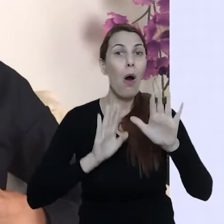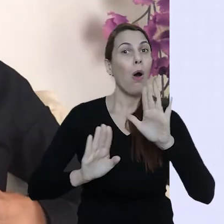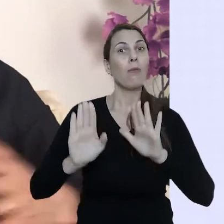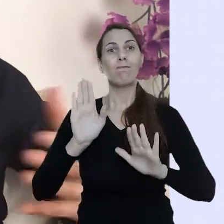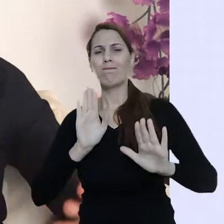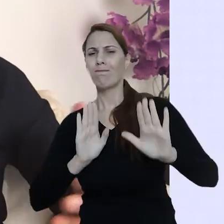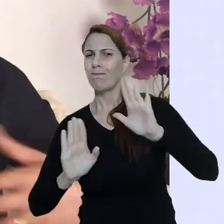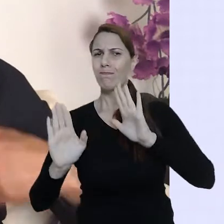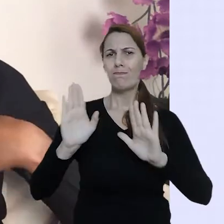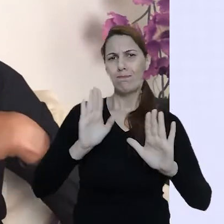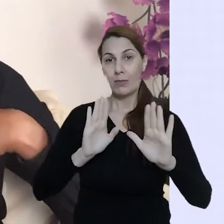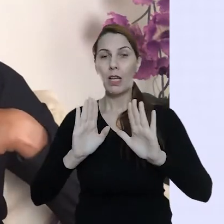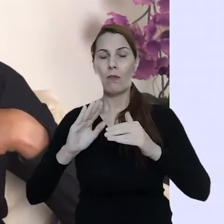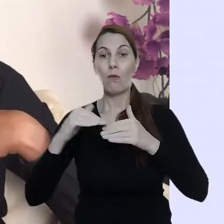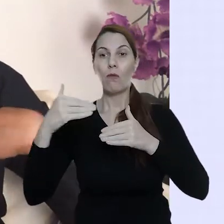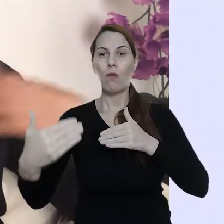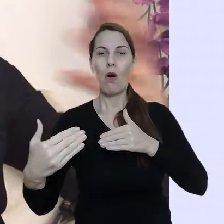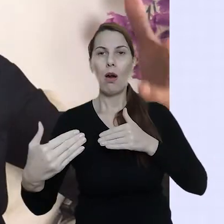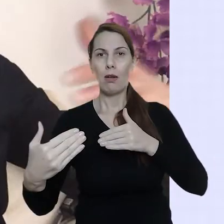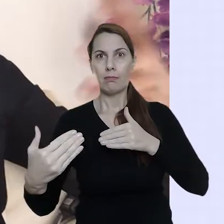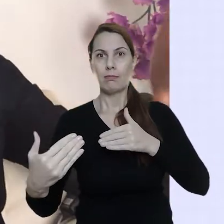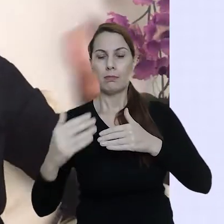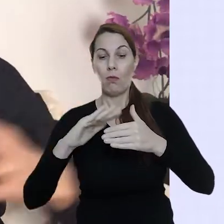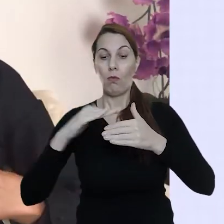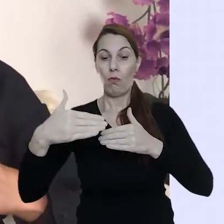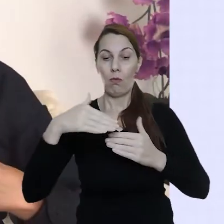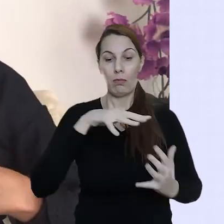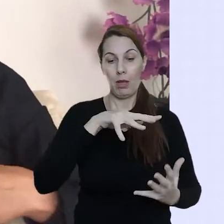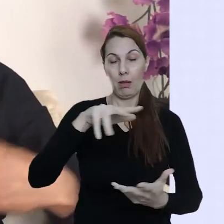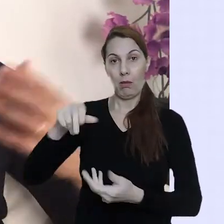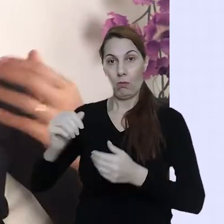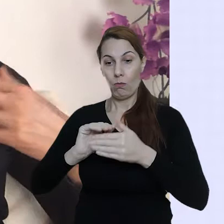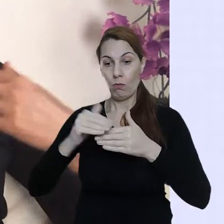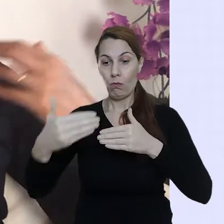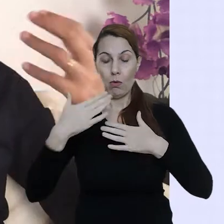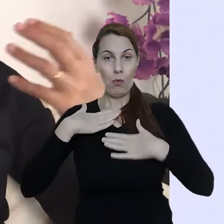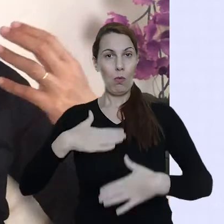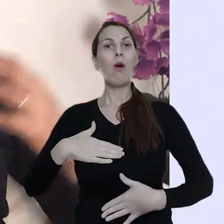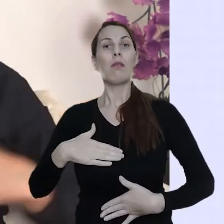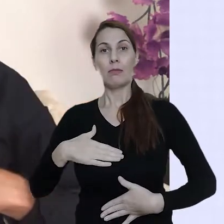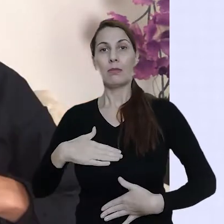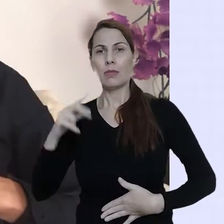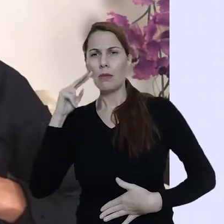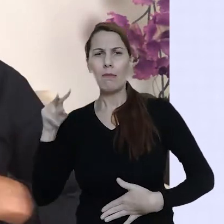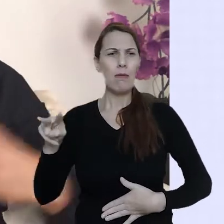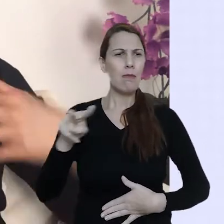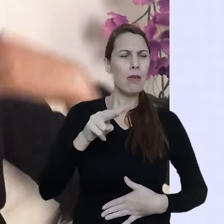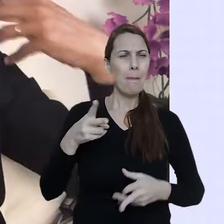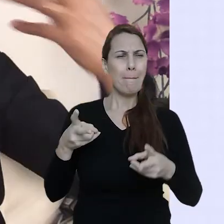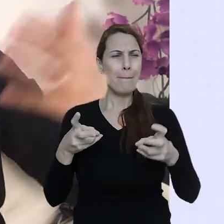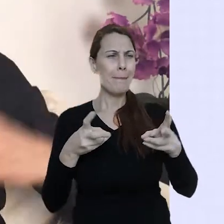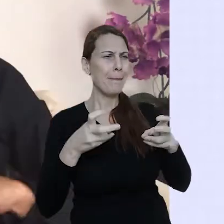de ameaça, seja ela externa, que a maioria das vezes é o caso, ou interna, né?